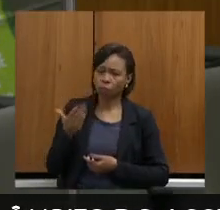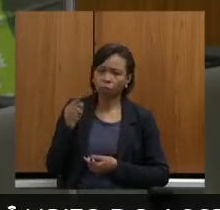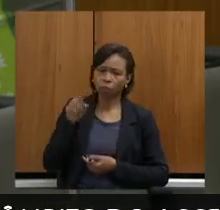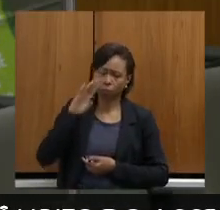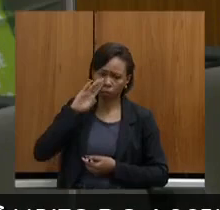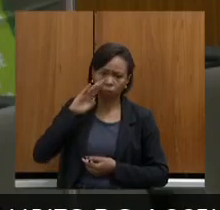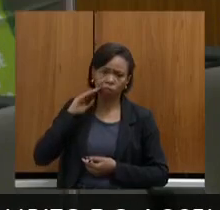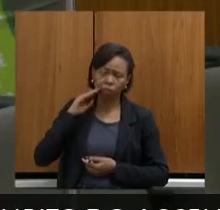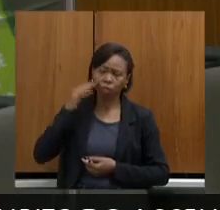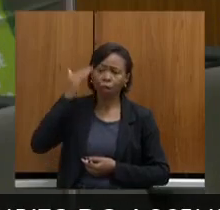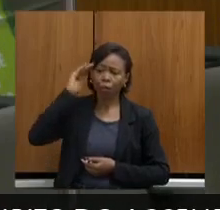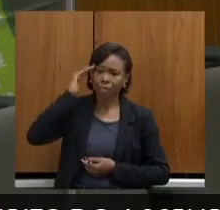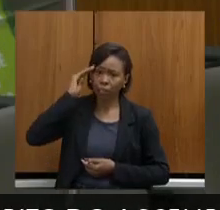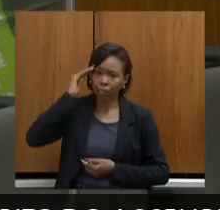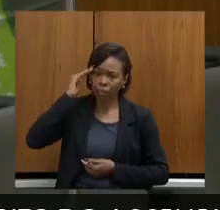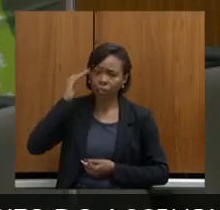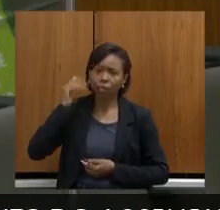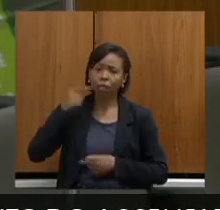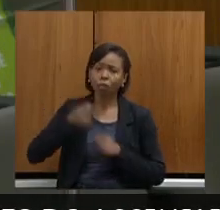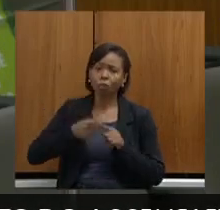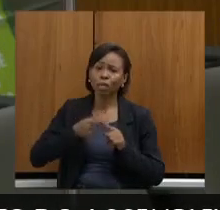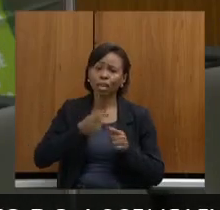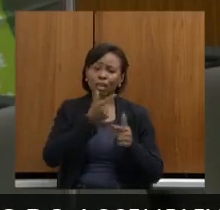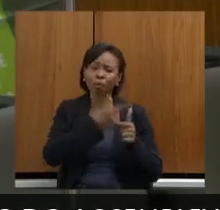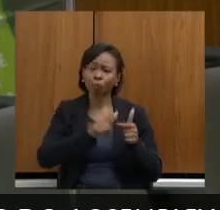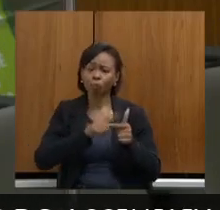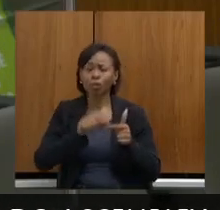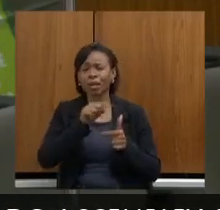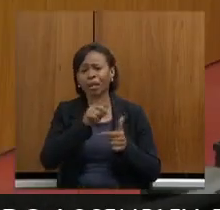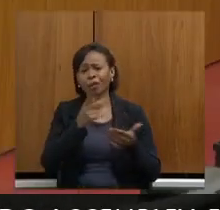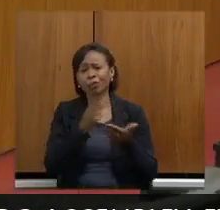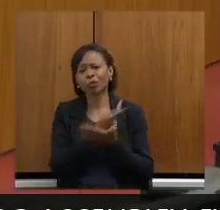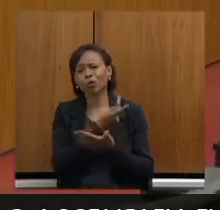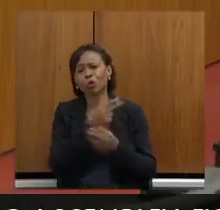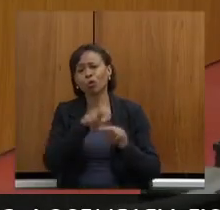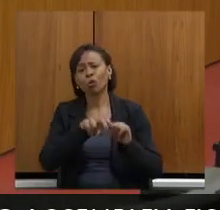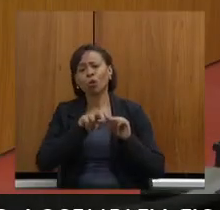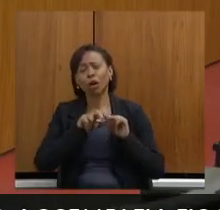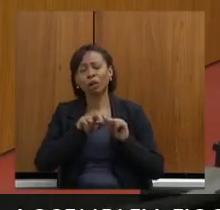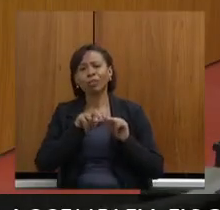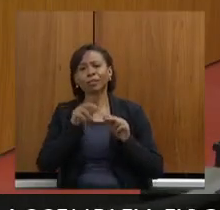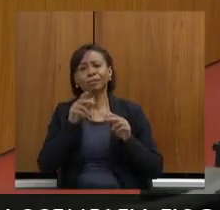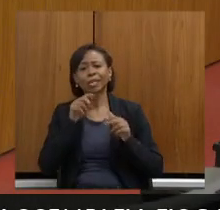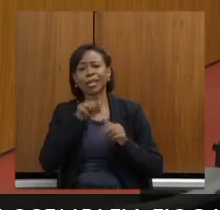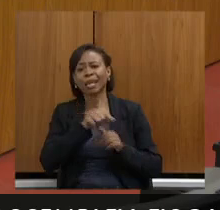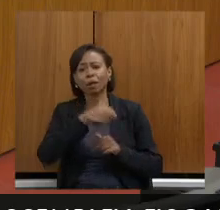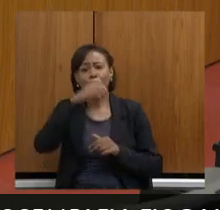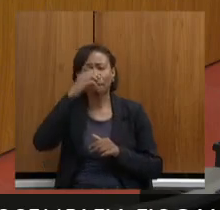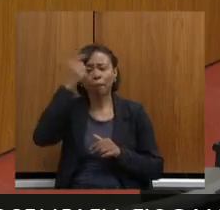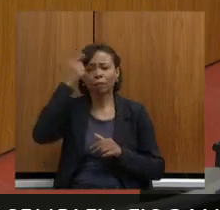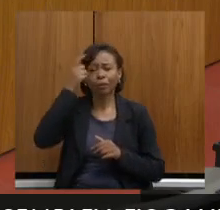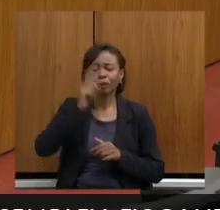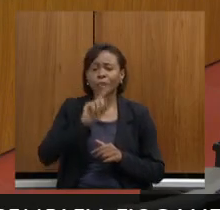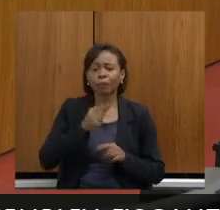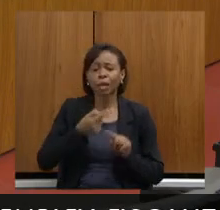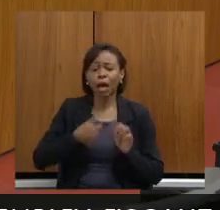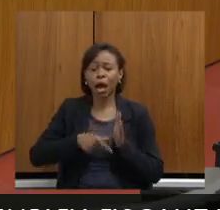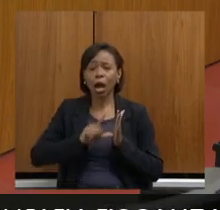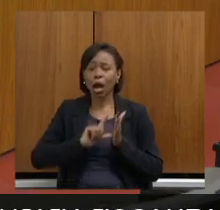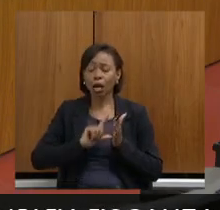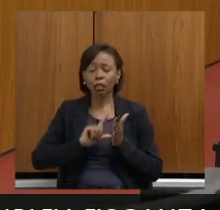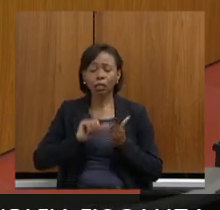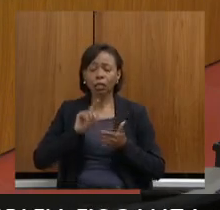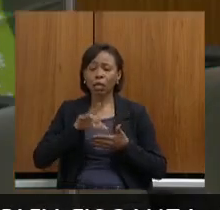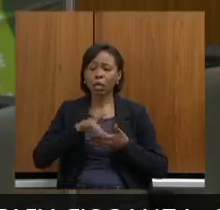entenda que isto ocorreu por um deslize de alguém que até agora não havia presidido uma reunião da Assembleia de